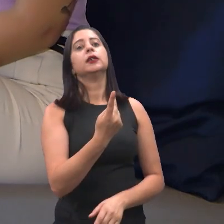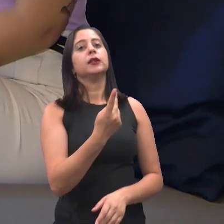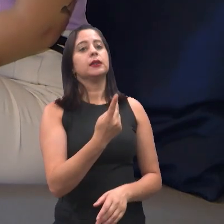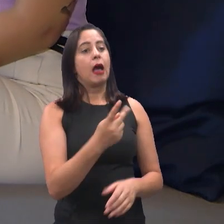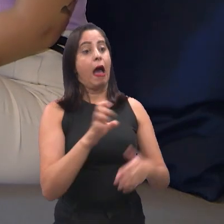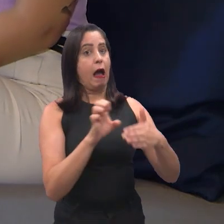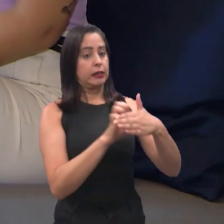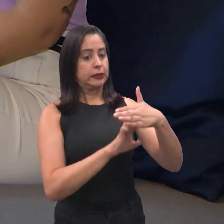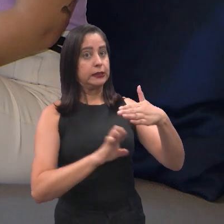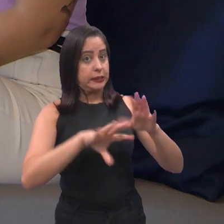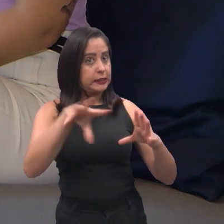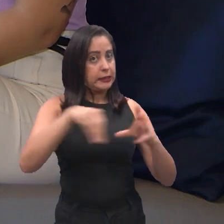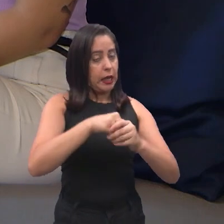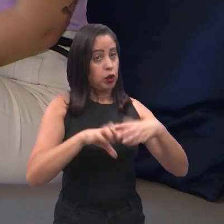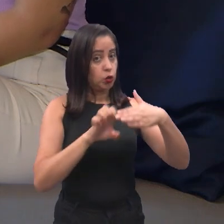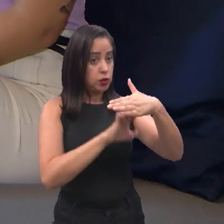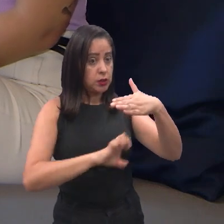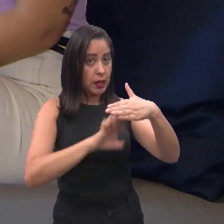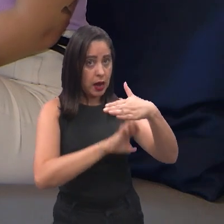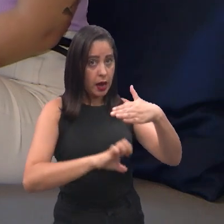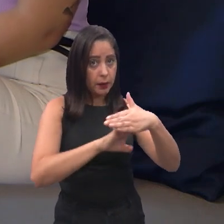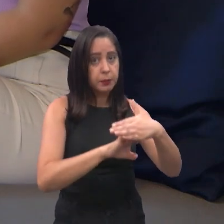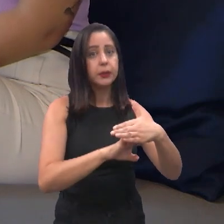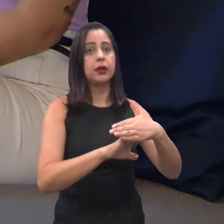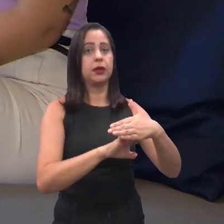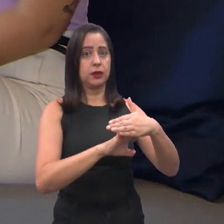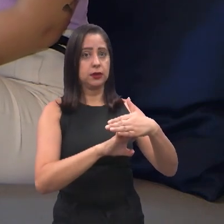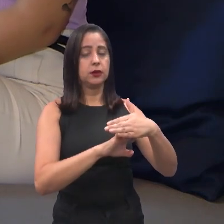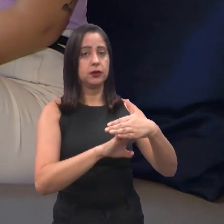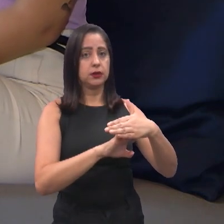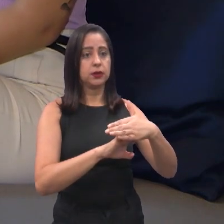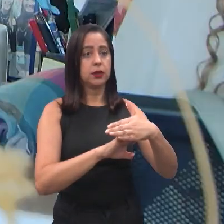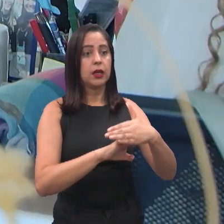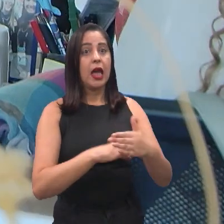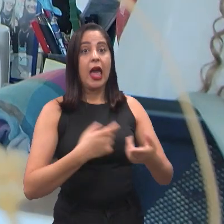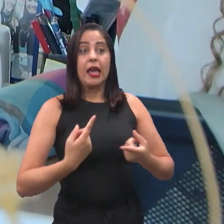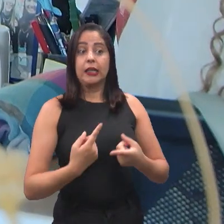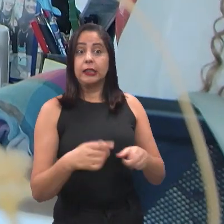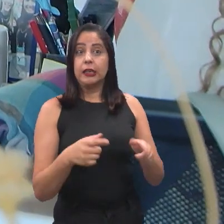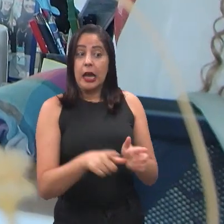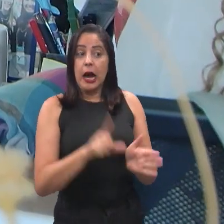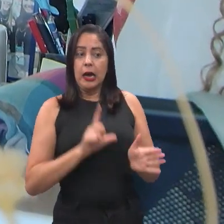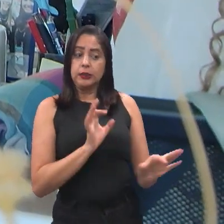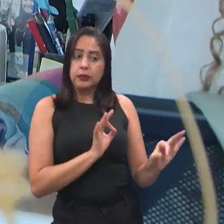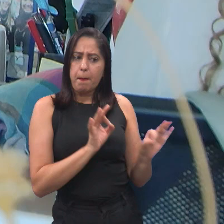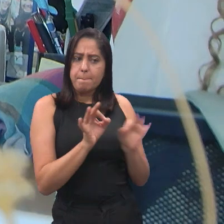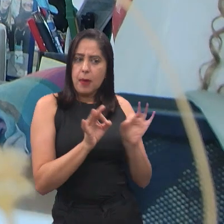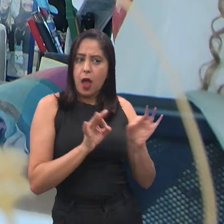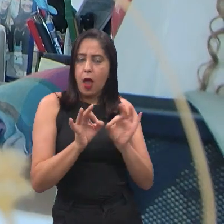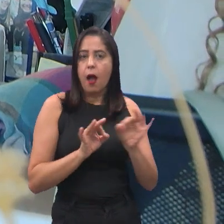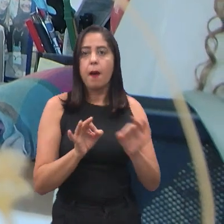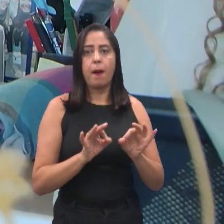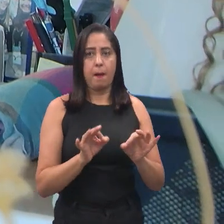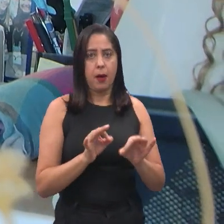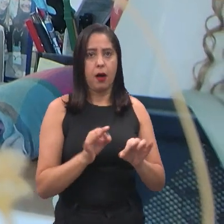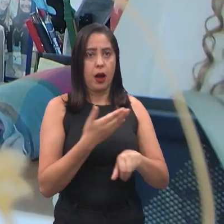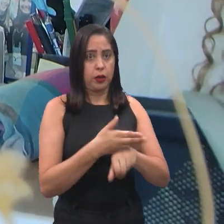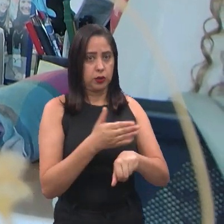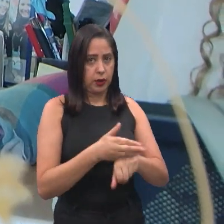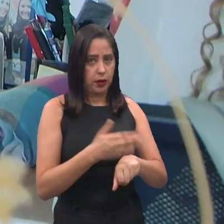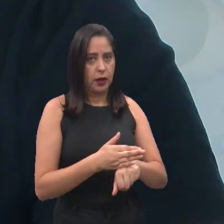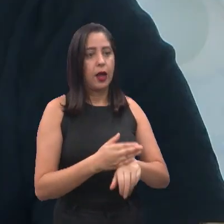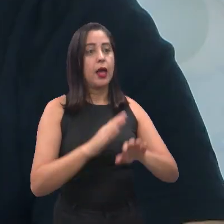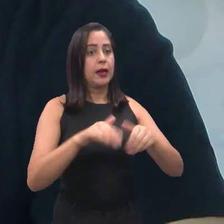empresas e preparados para lidar com esse tipo de situação. Então, eu sempre gosto de dizer que é